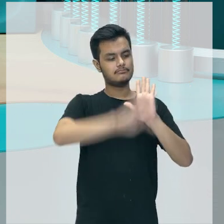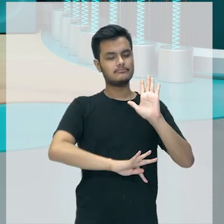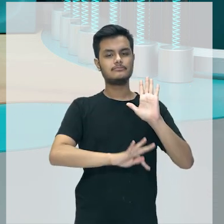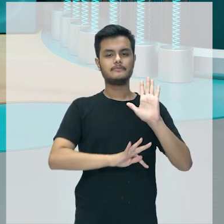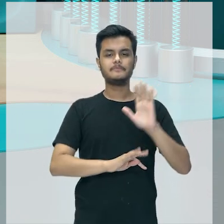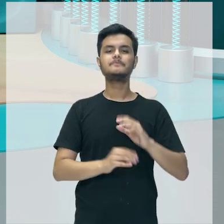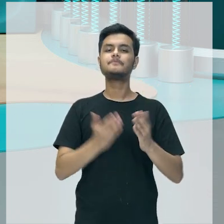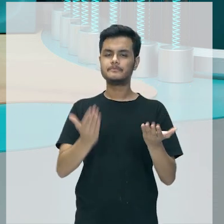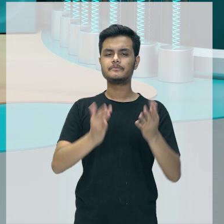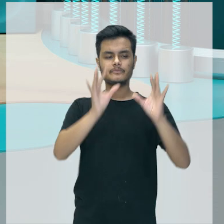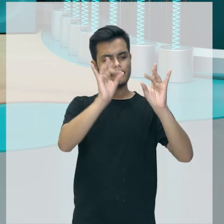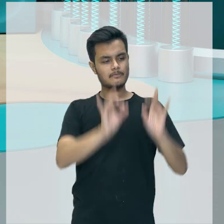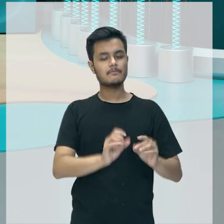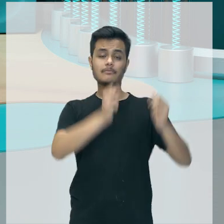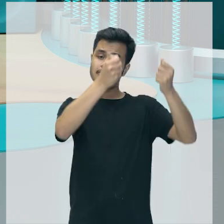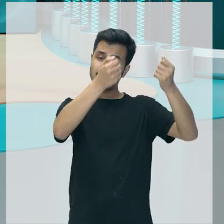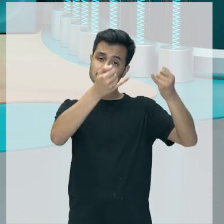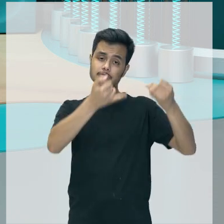em que